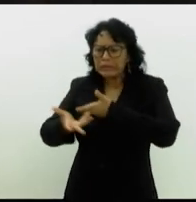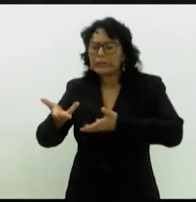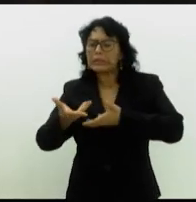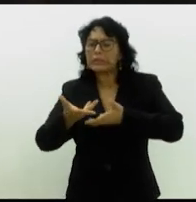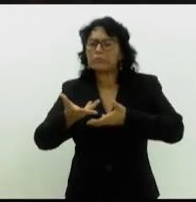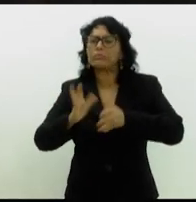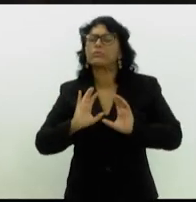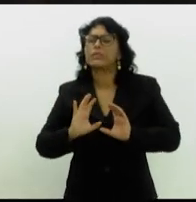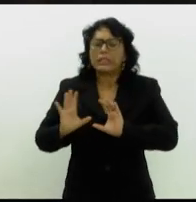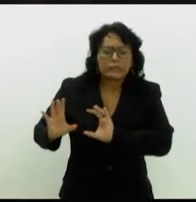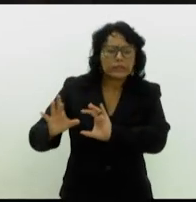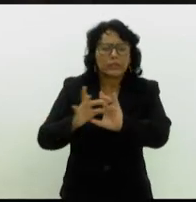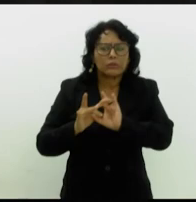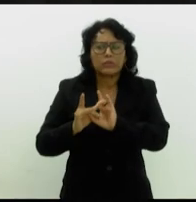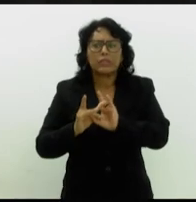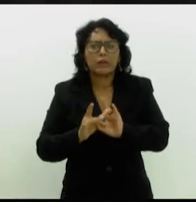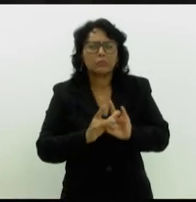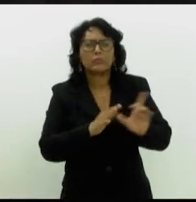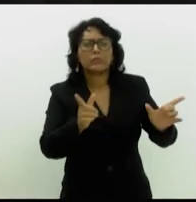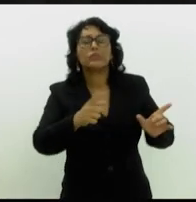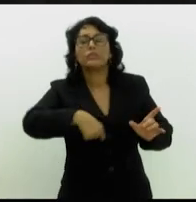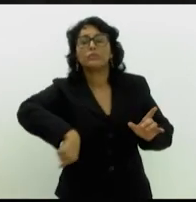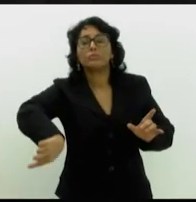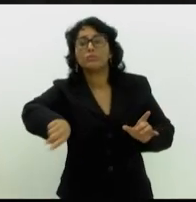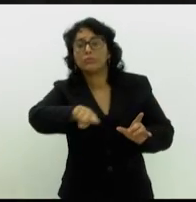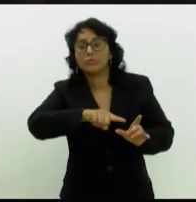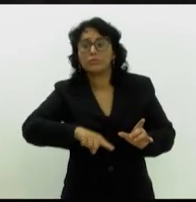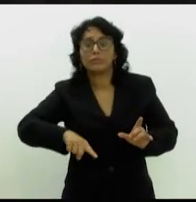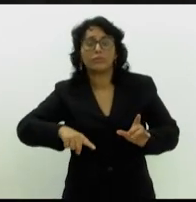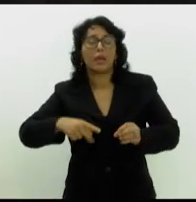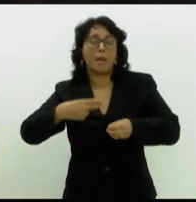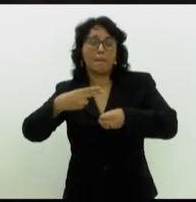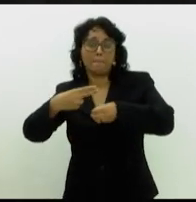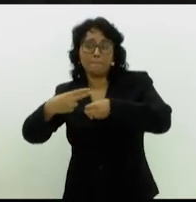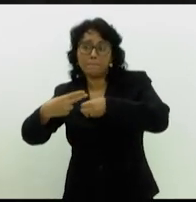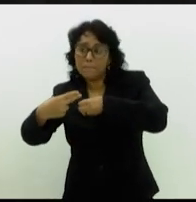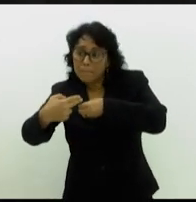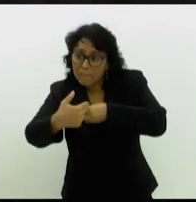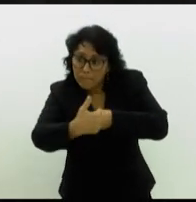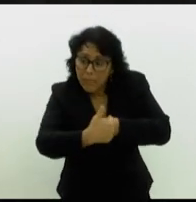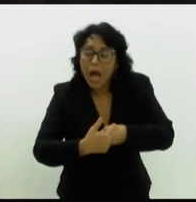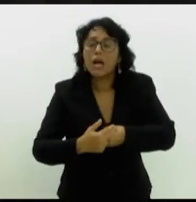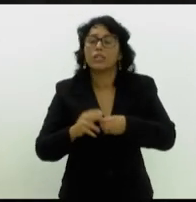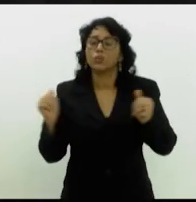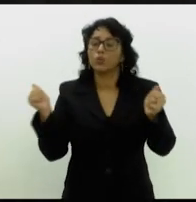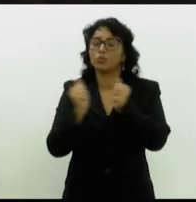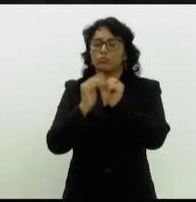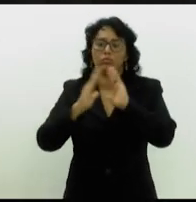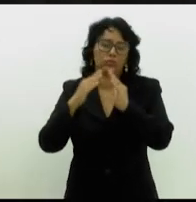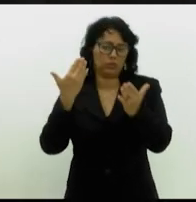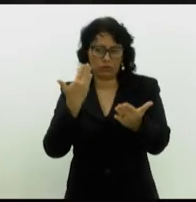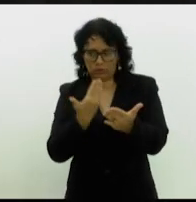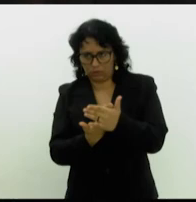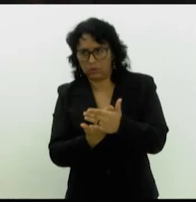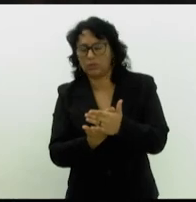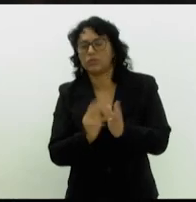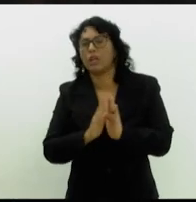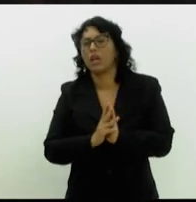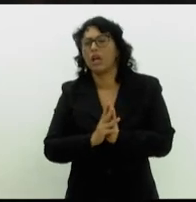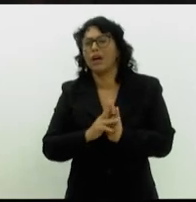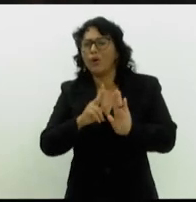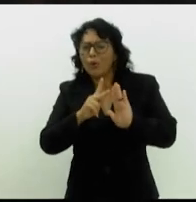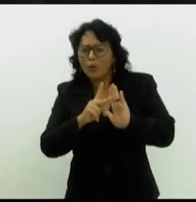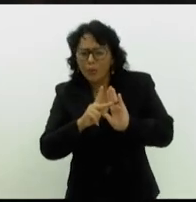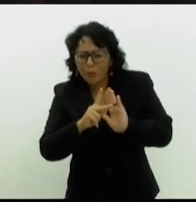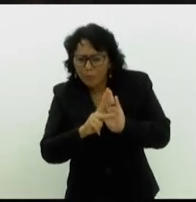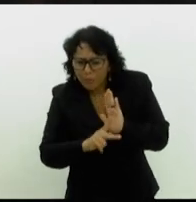eleição depois de Moreira Franco você passou a ter o programa foi desmontado e retomado só somente eh com a